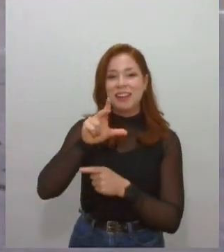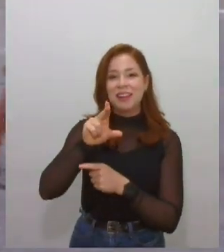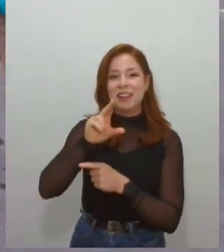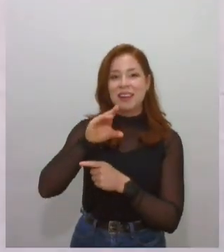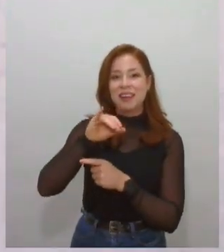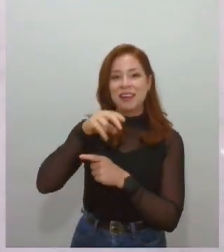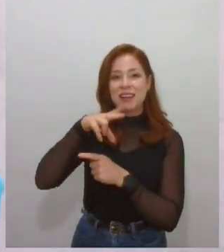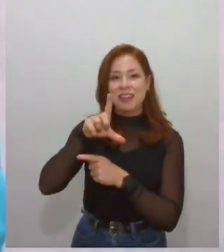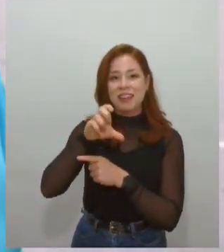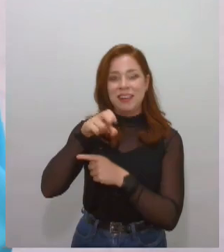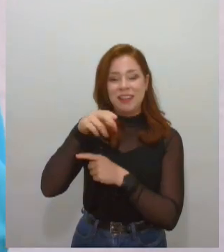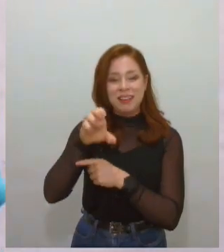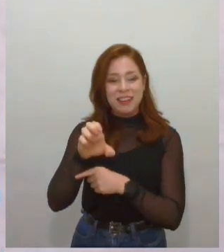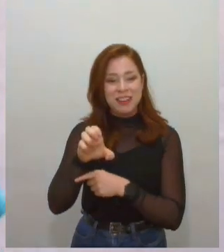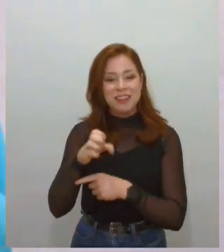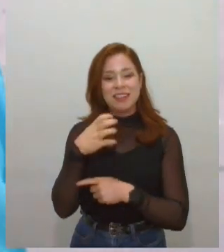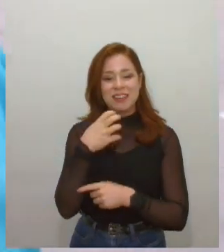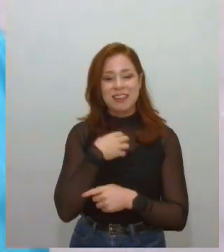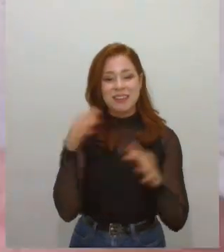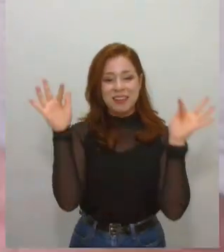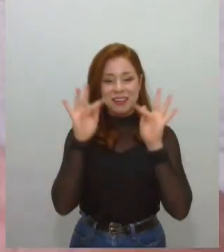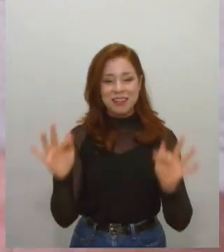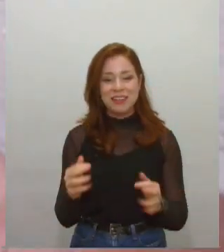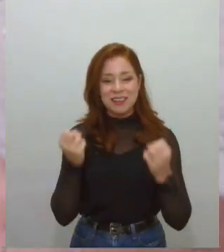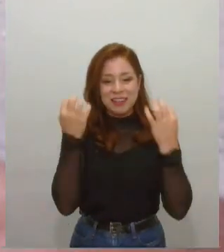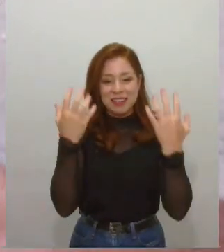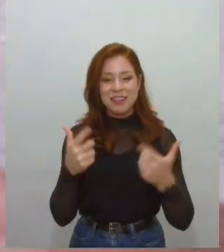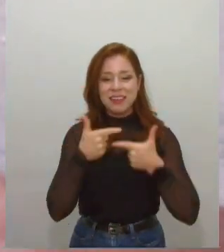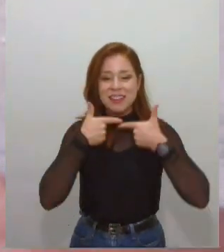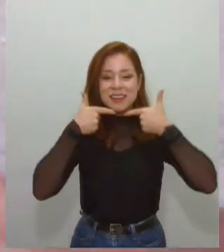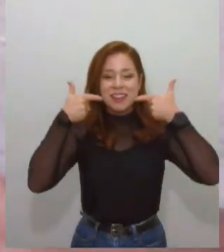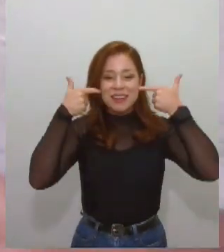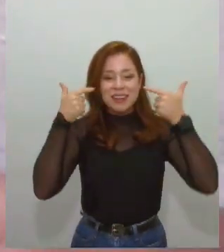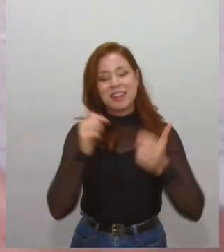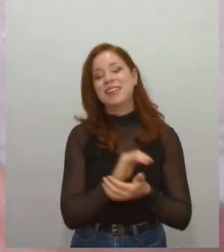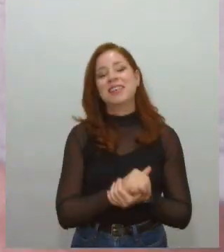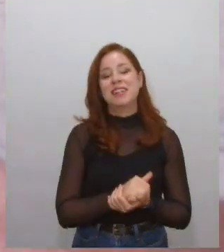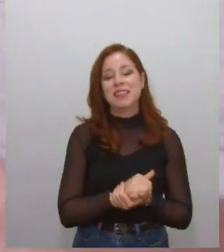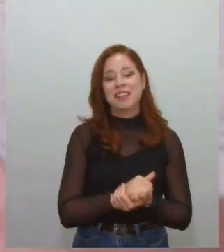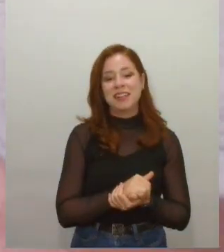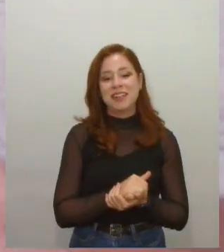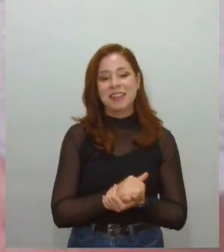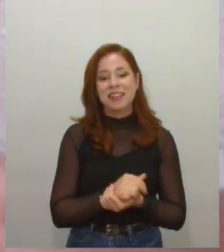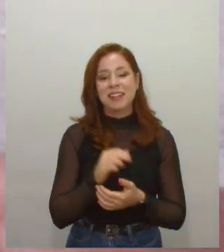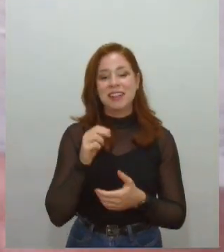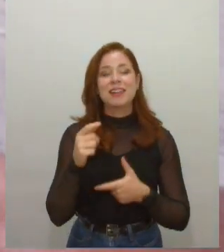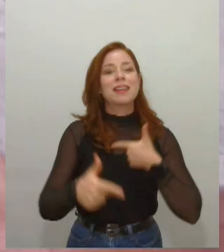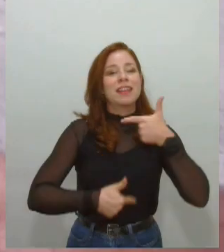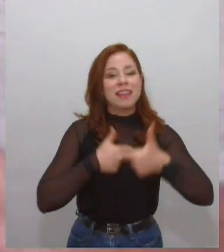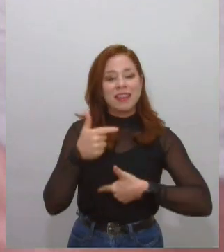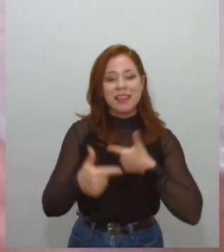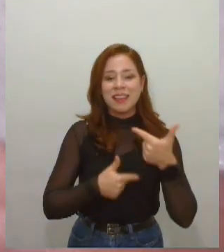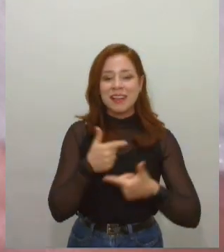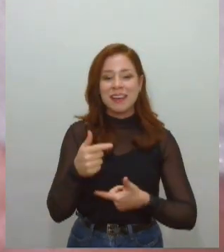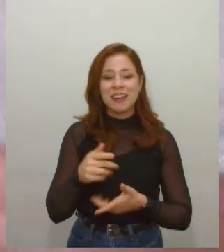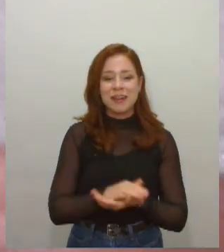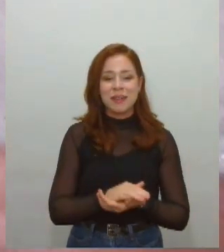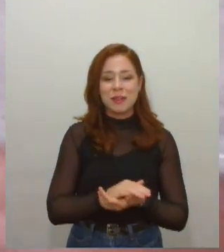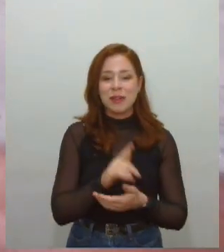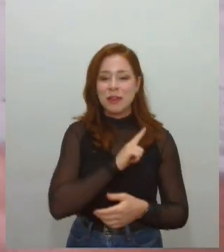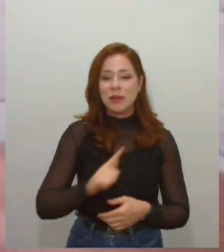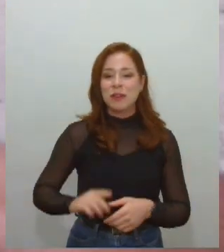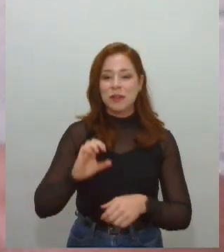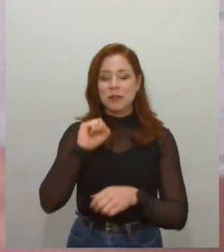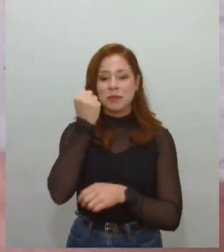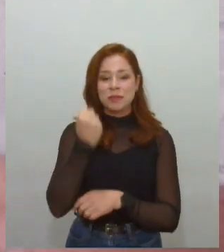nos explica o motivo do largo sorriso no rosto. O ambulante aqui não reclama mais de nada, é trabalhando e a renda entrando. O governo de Sergipe, depois que começou a